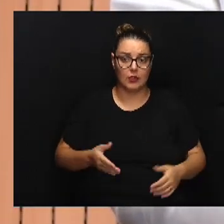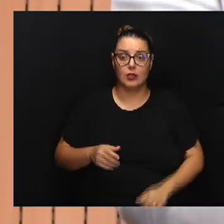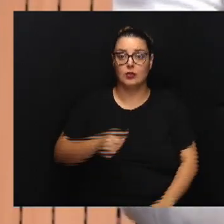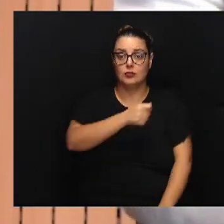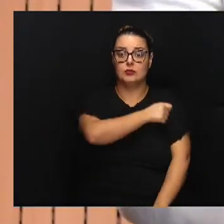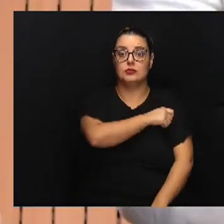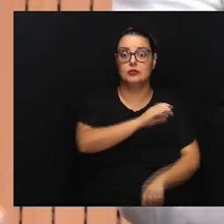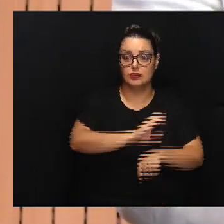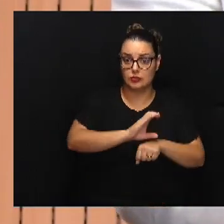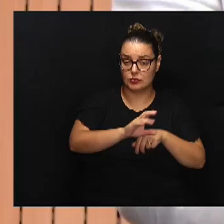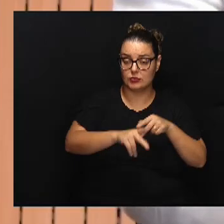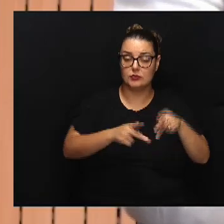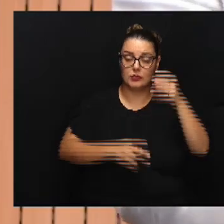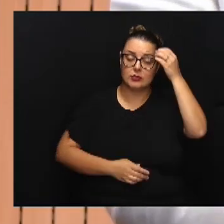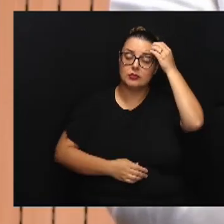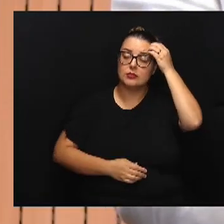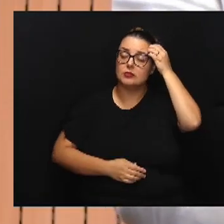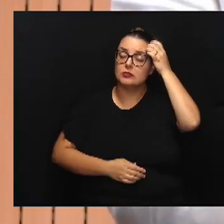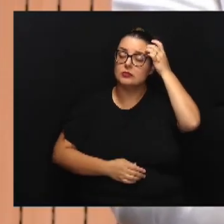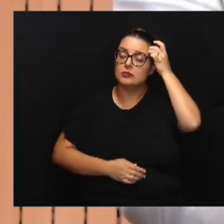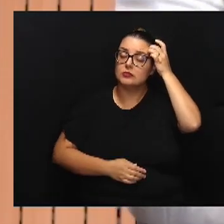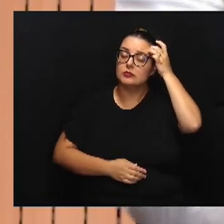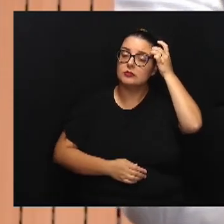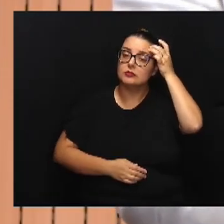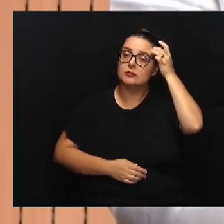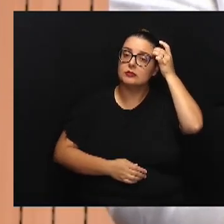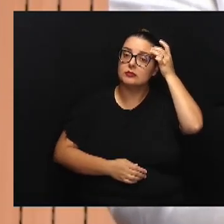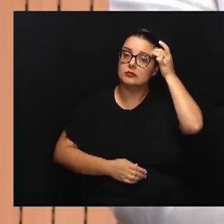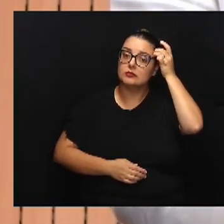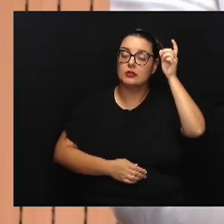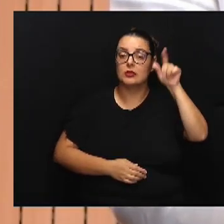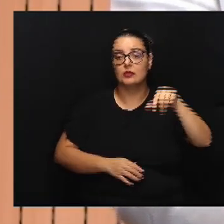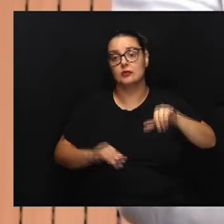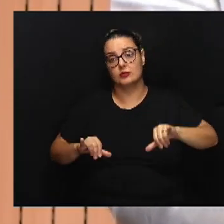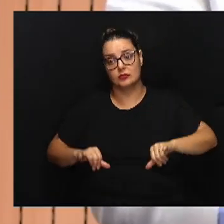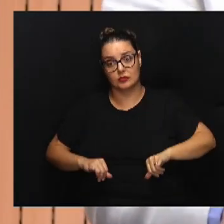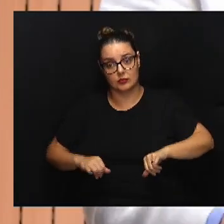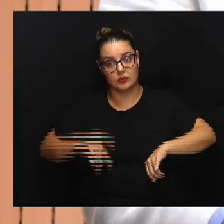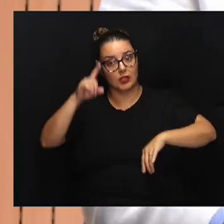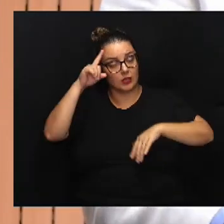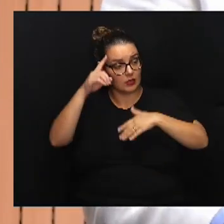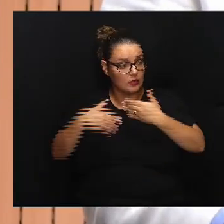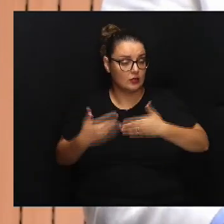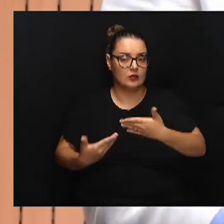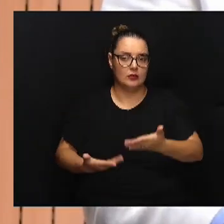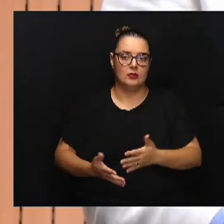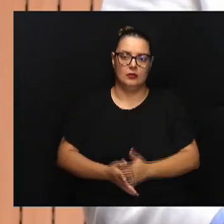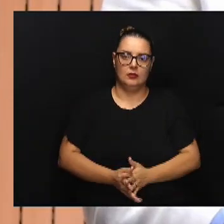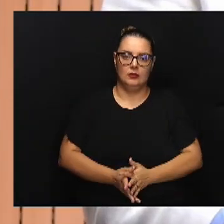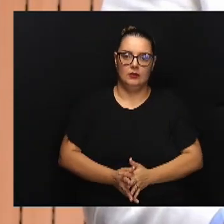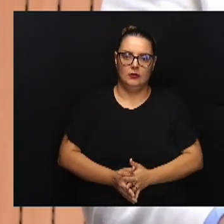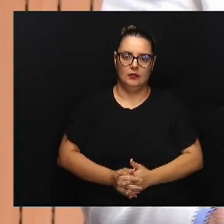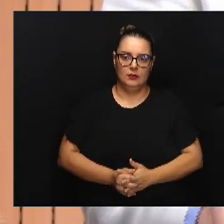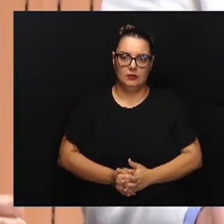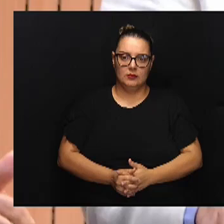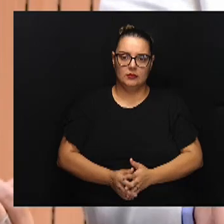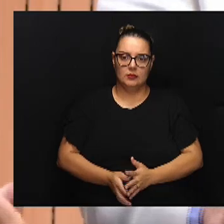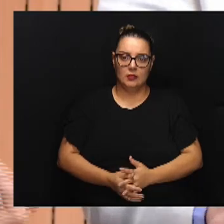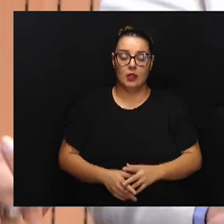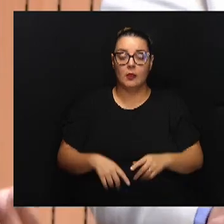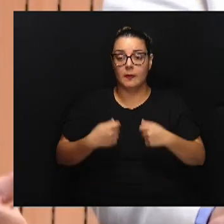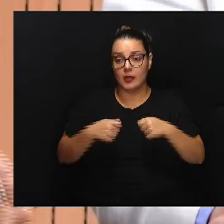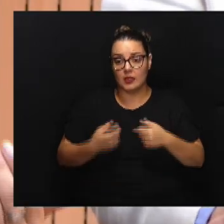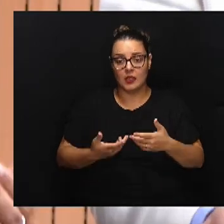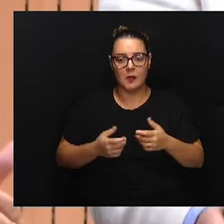também são entre esses que estão sofrendo com toda essa carga que precisa para